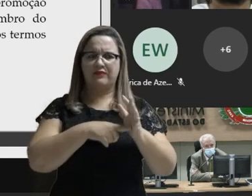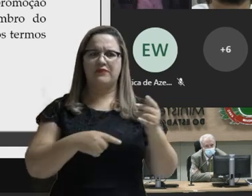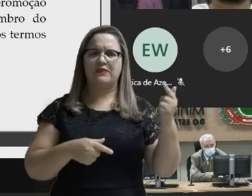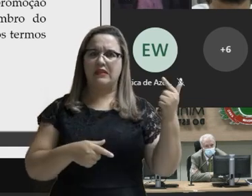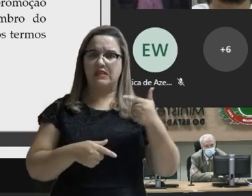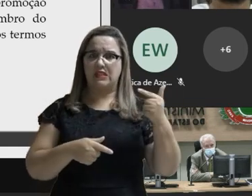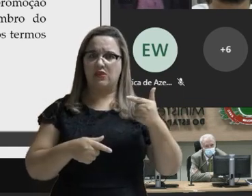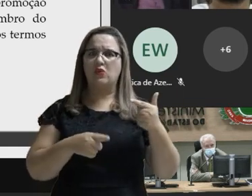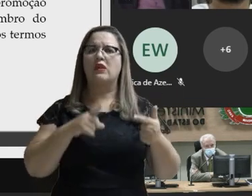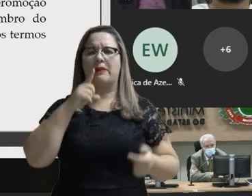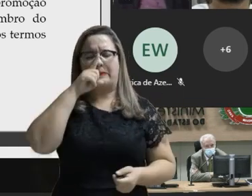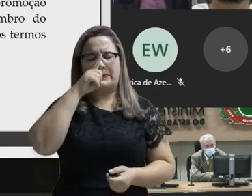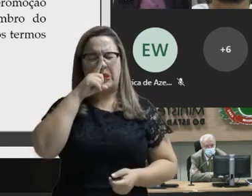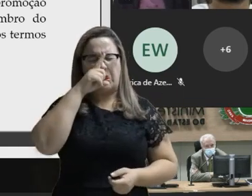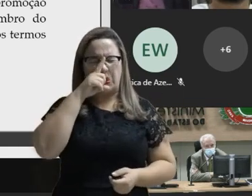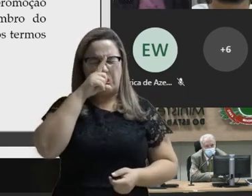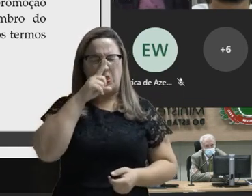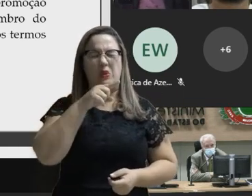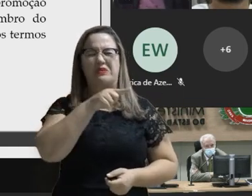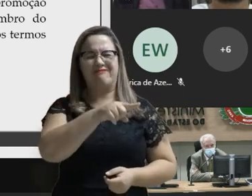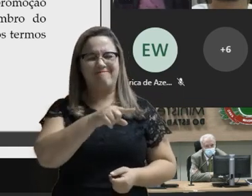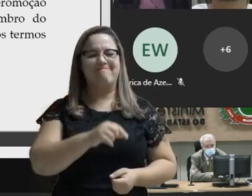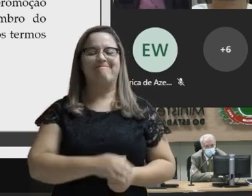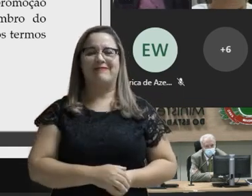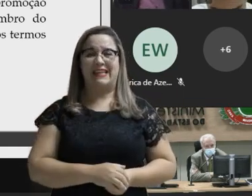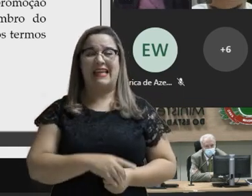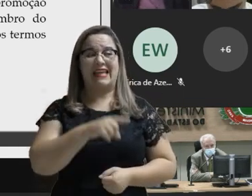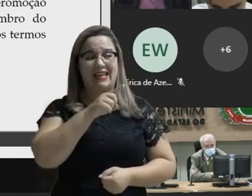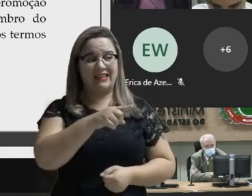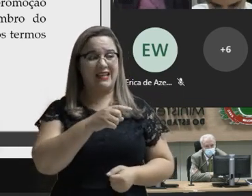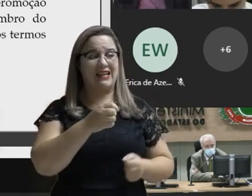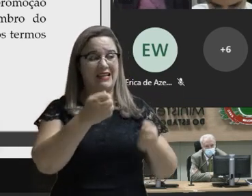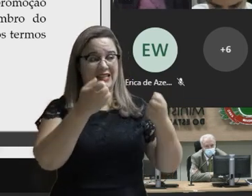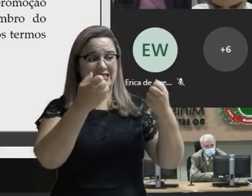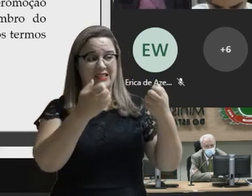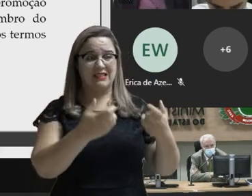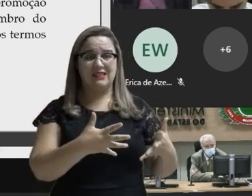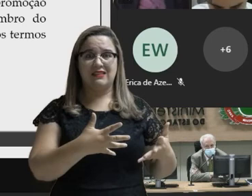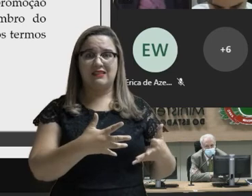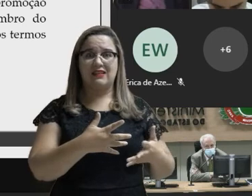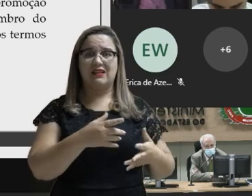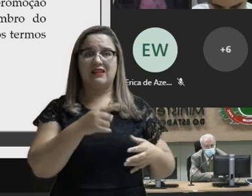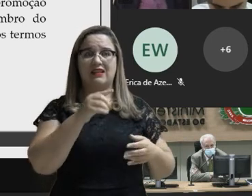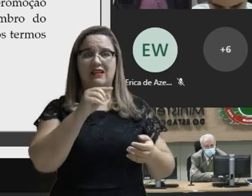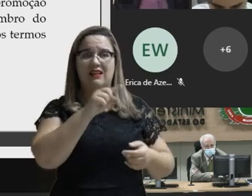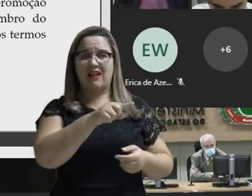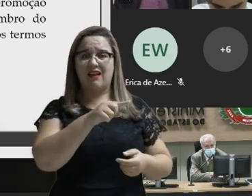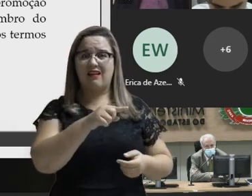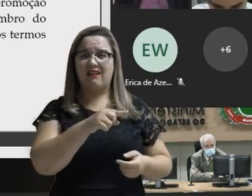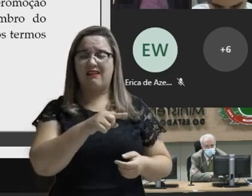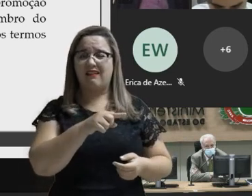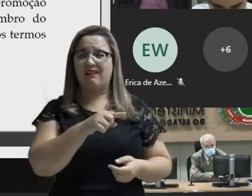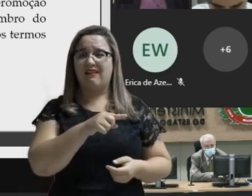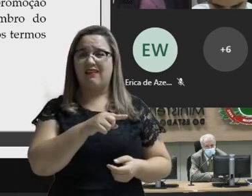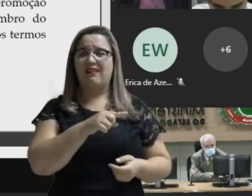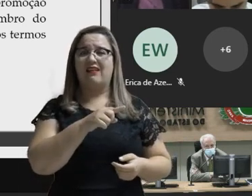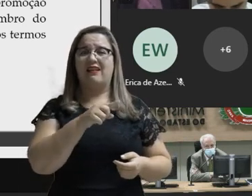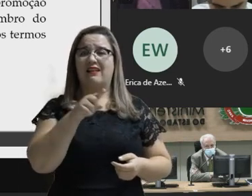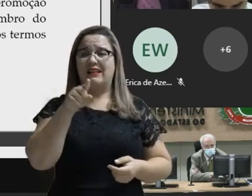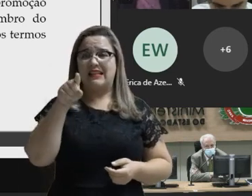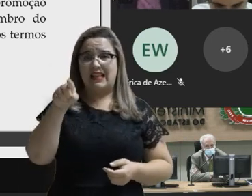risco o promotor fazer isso, porque ele está declarando a inexistência de passivo ambiental, apesar da